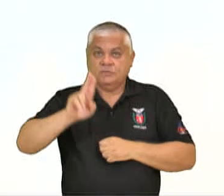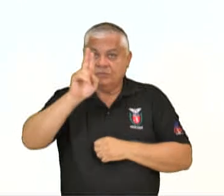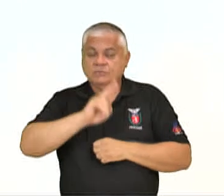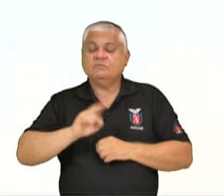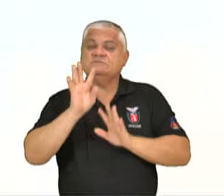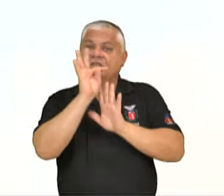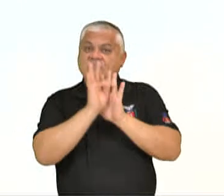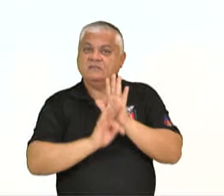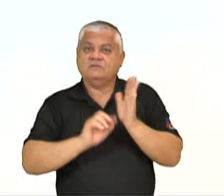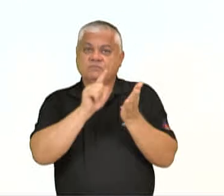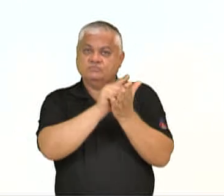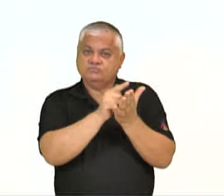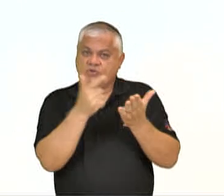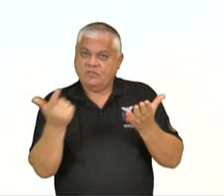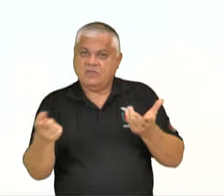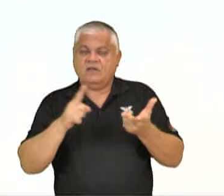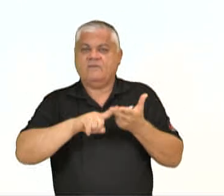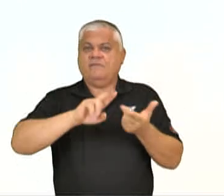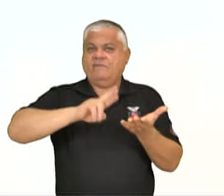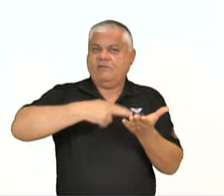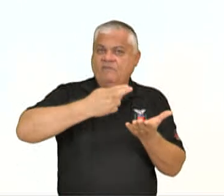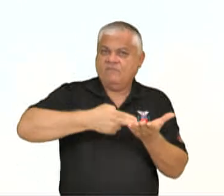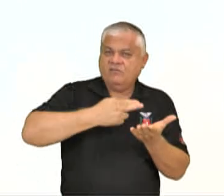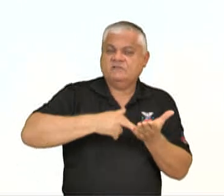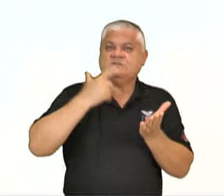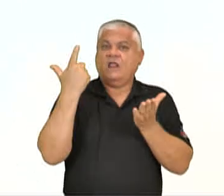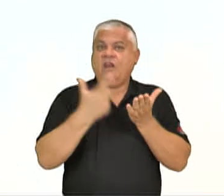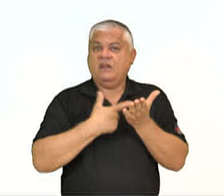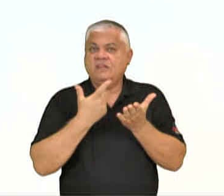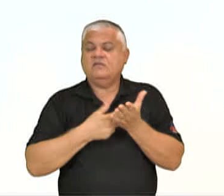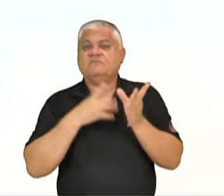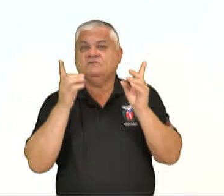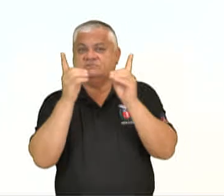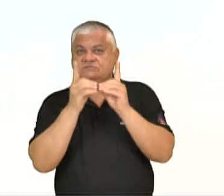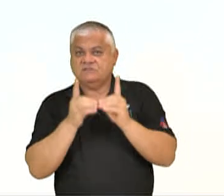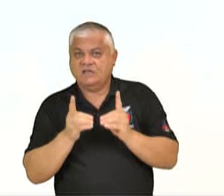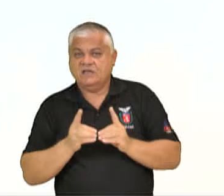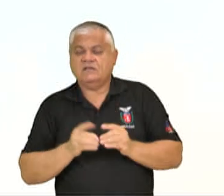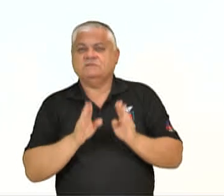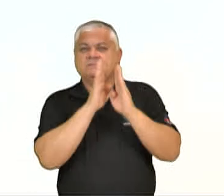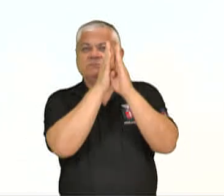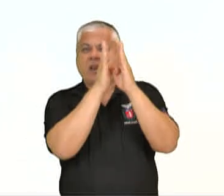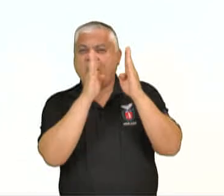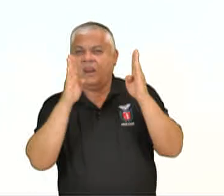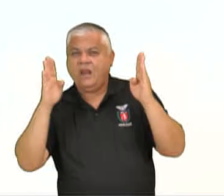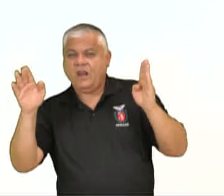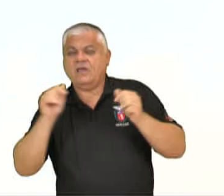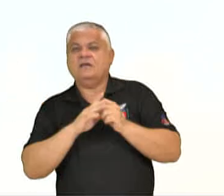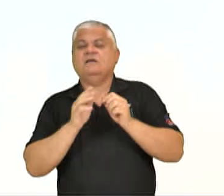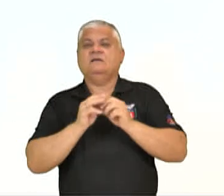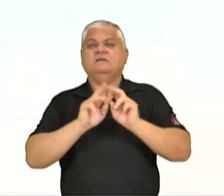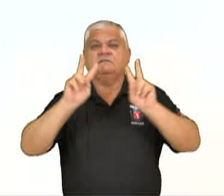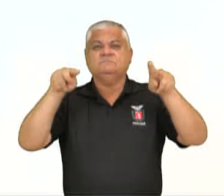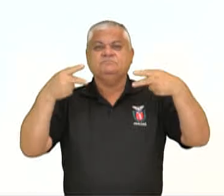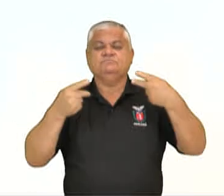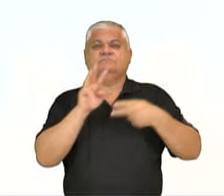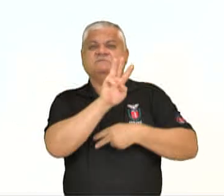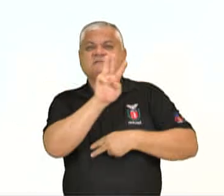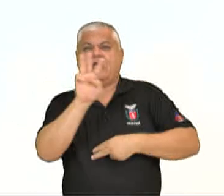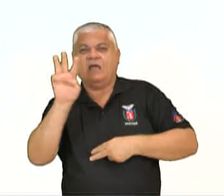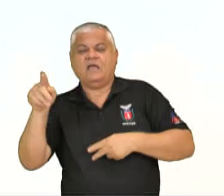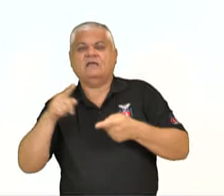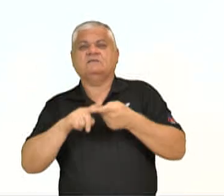informativos em jornais, revistas, livros didáticos, enciclopédias, sites e artigos